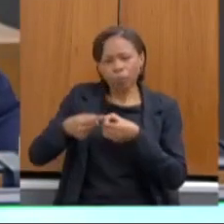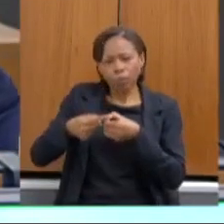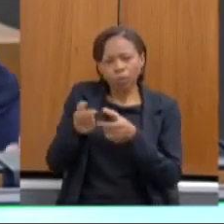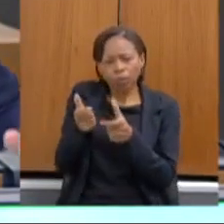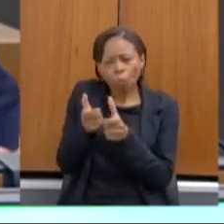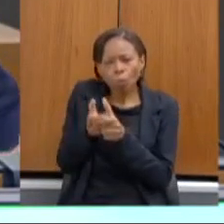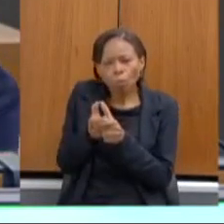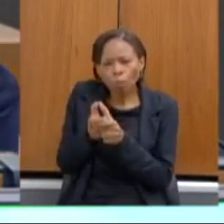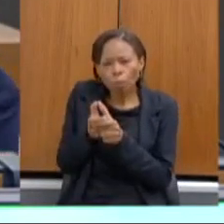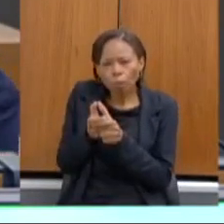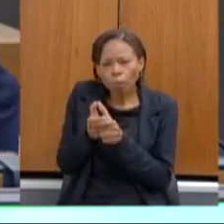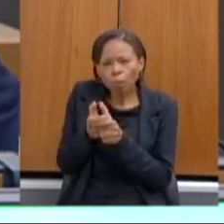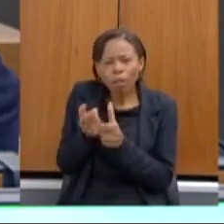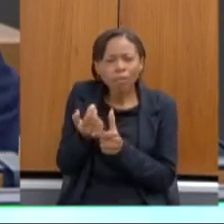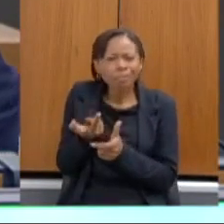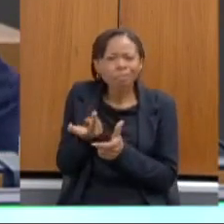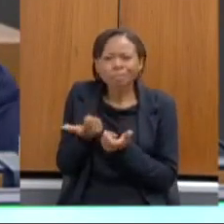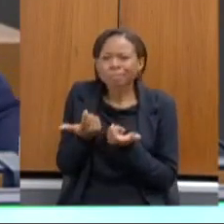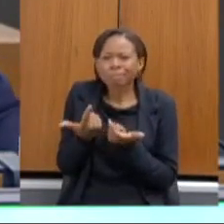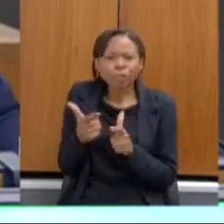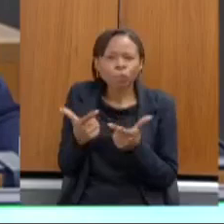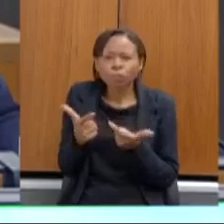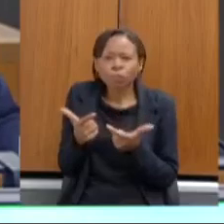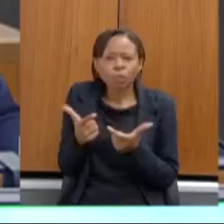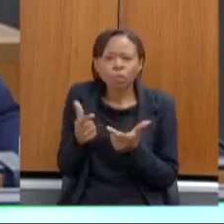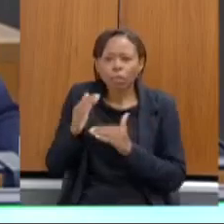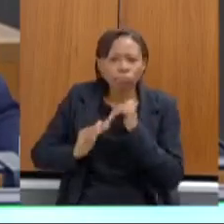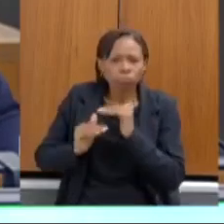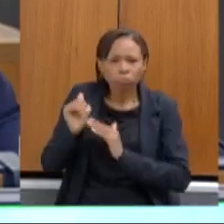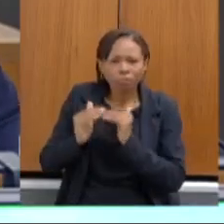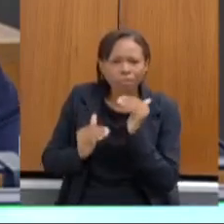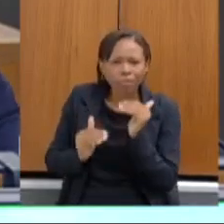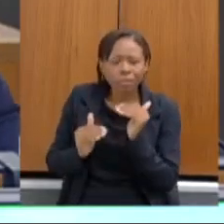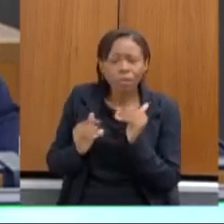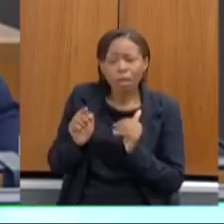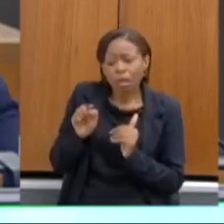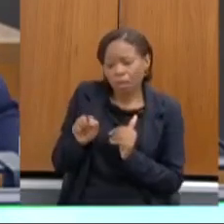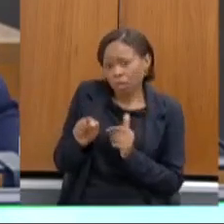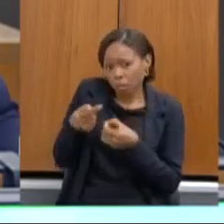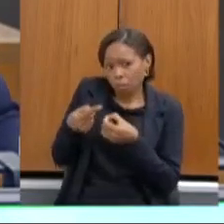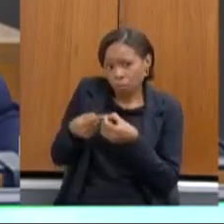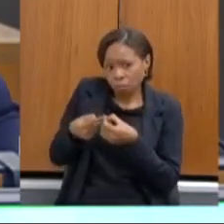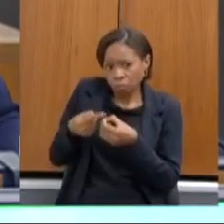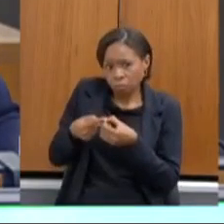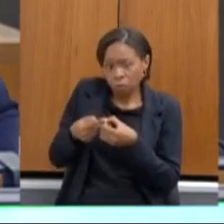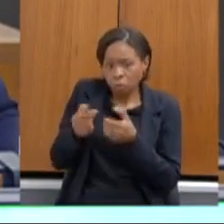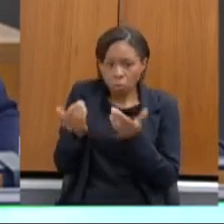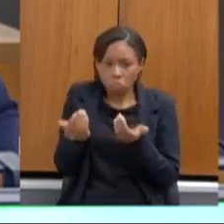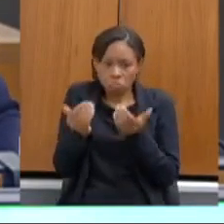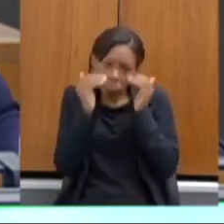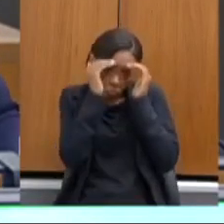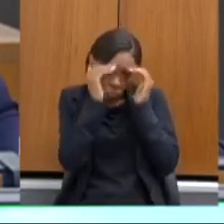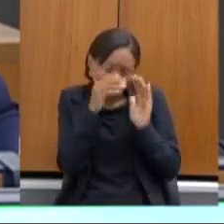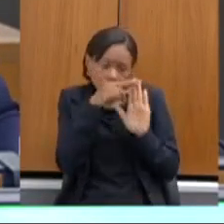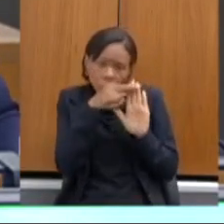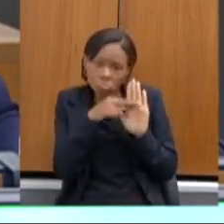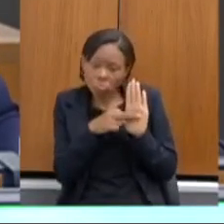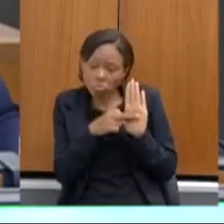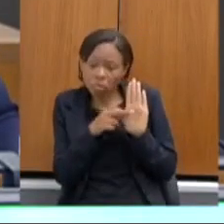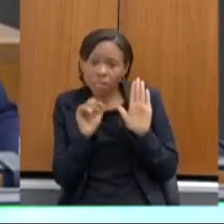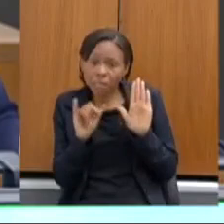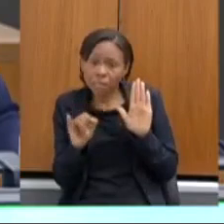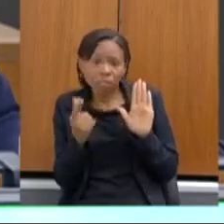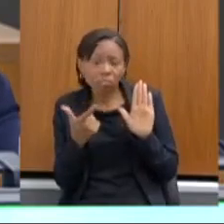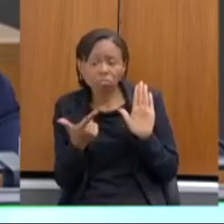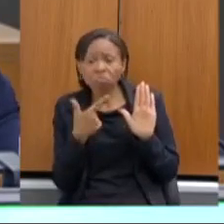e não tem condições não tem Equipe técnica teve um conforto de aderir a um programa criado os